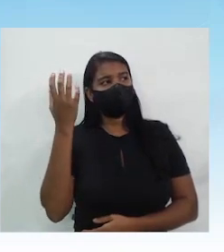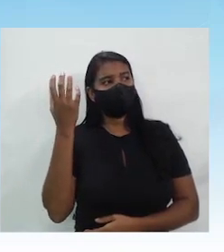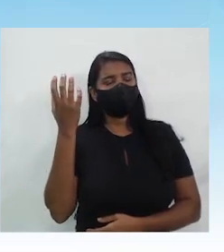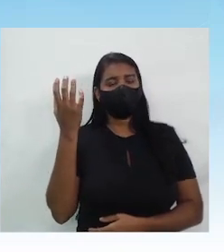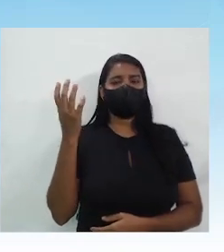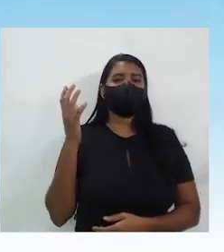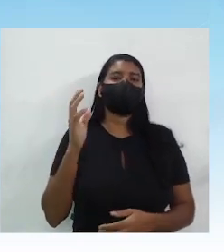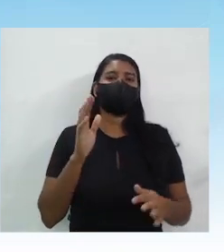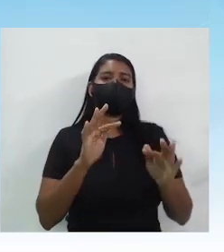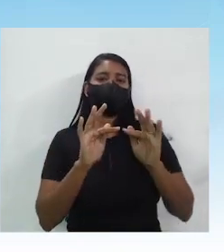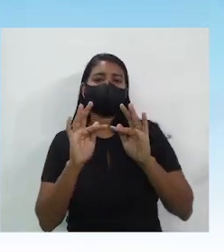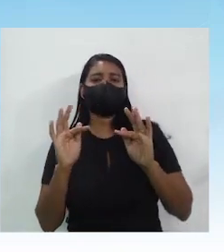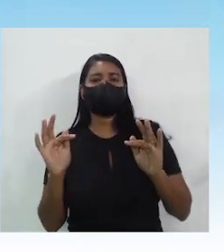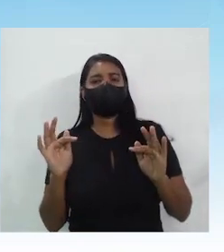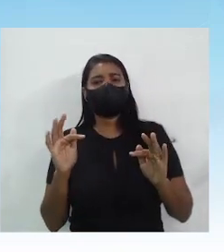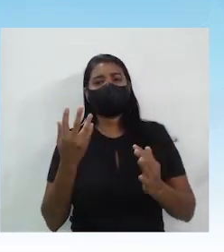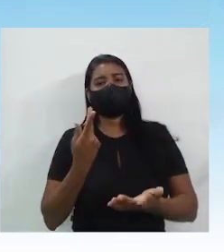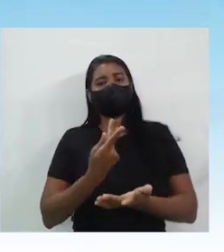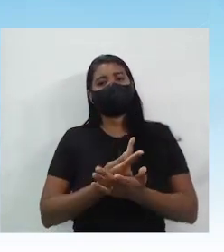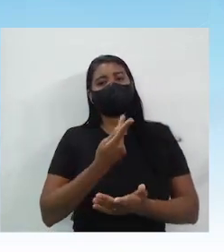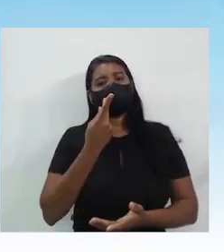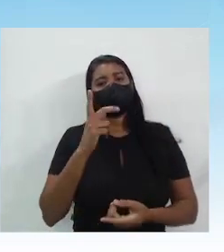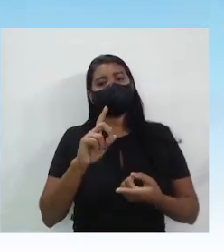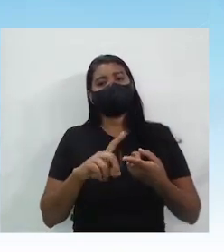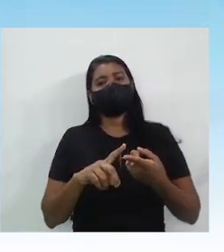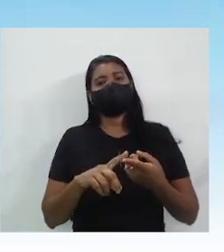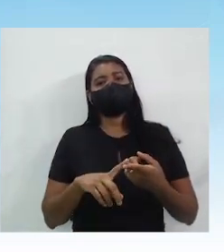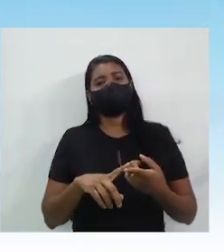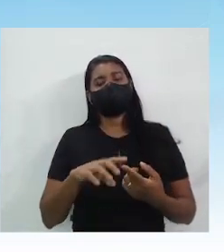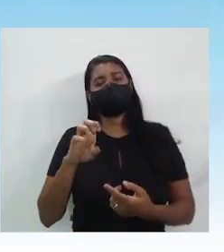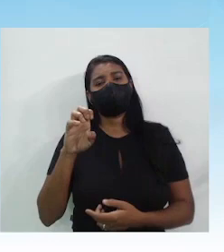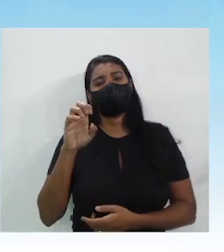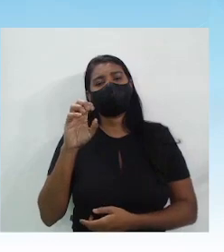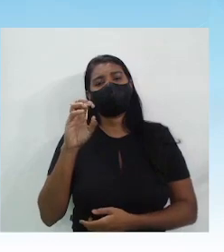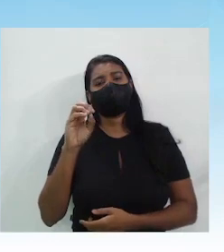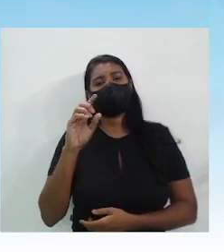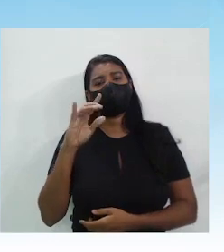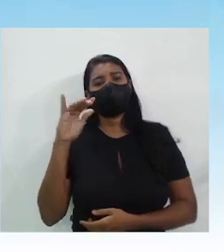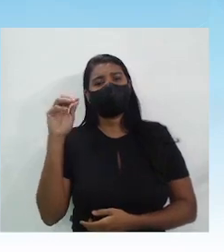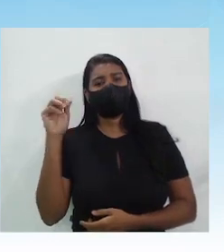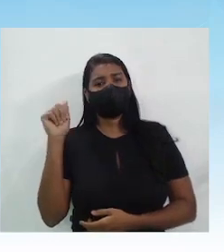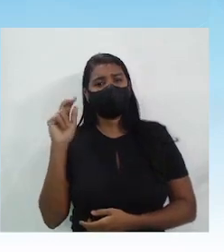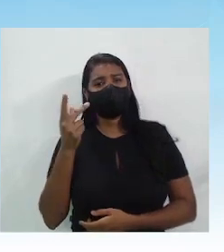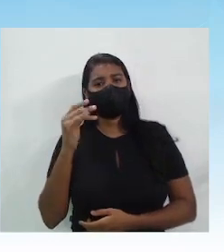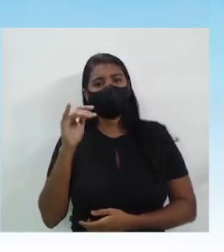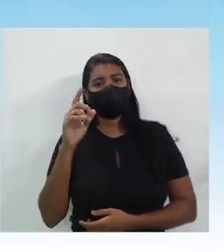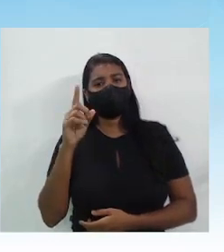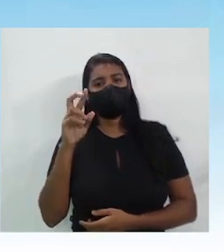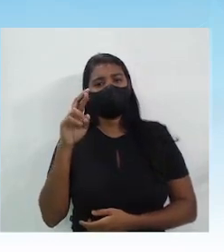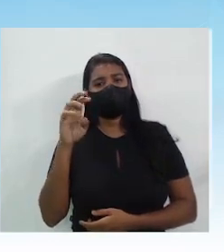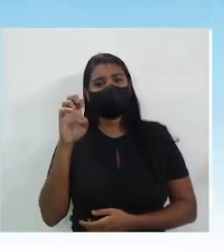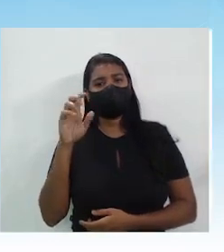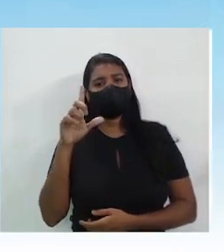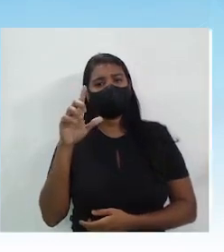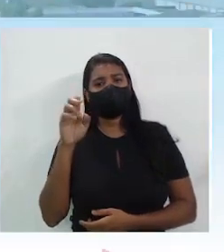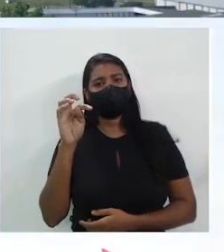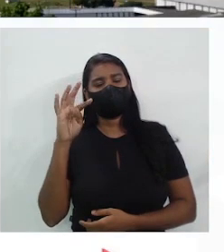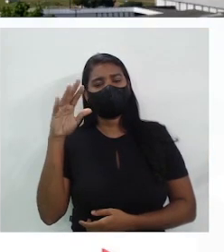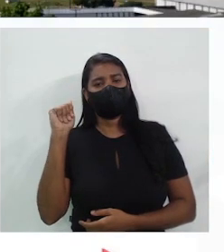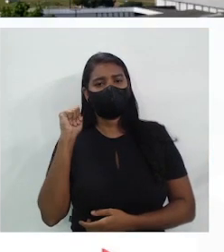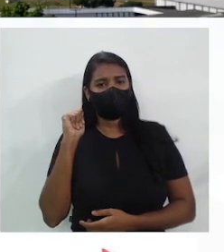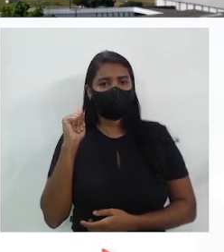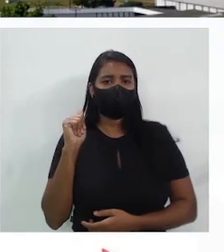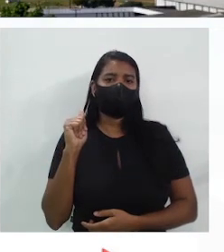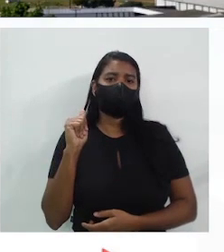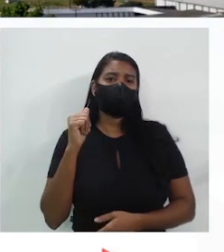climáticas para o seu funcionamento, como ocorre aí com as usinas eólicas e hidrelétricas, por exemplo. As